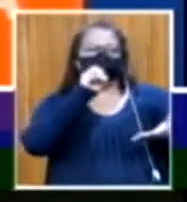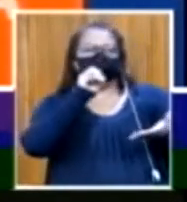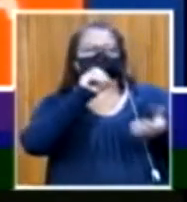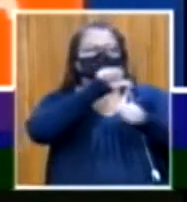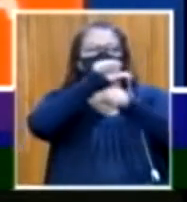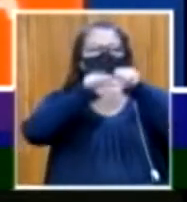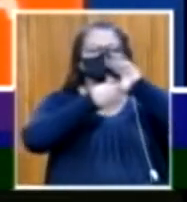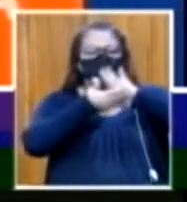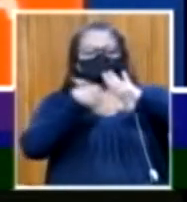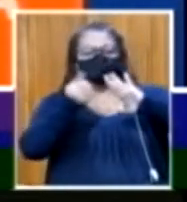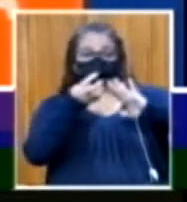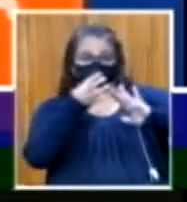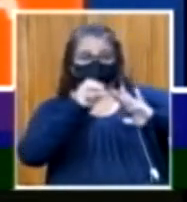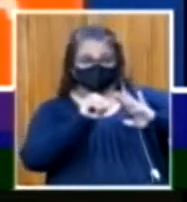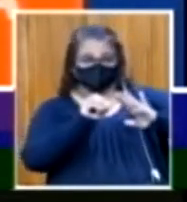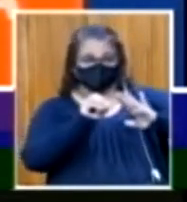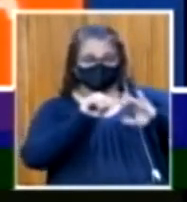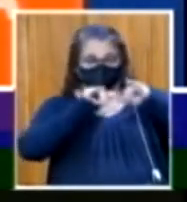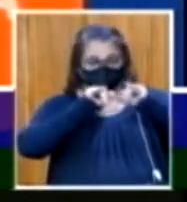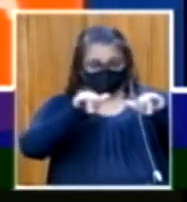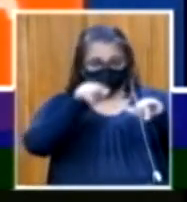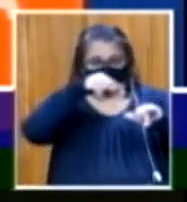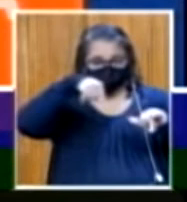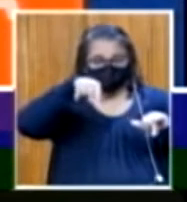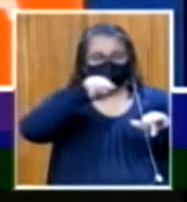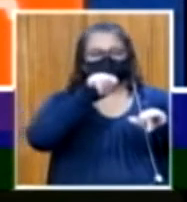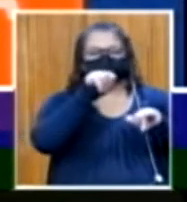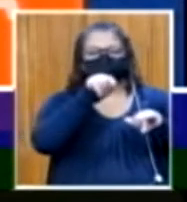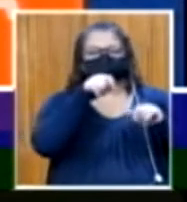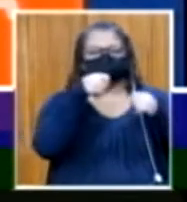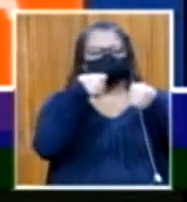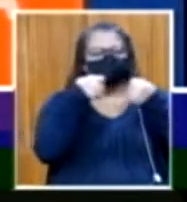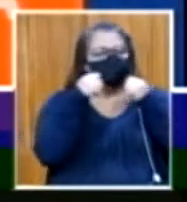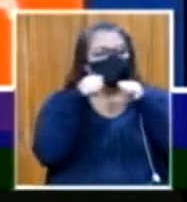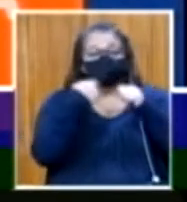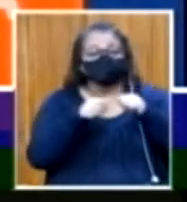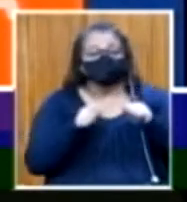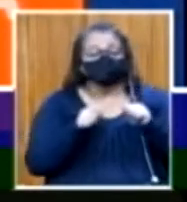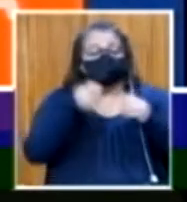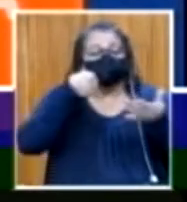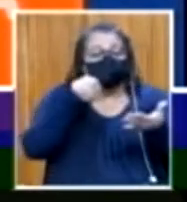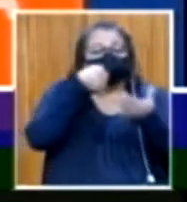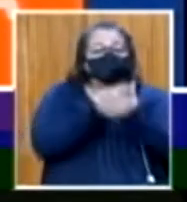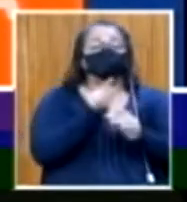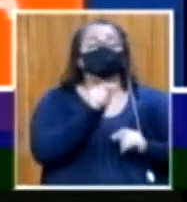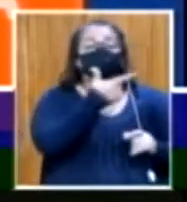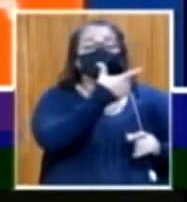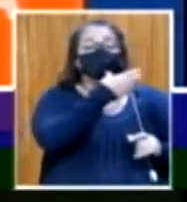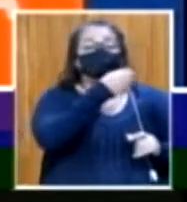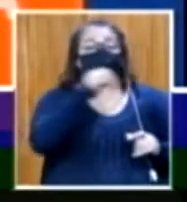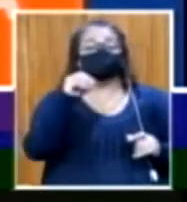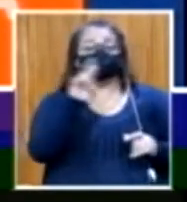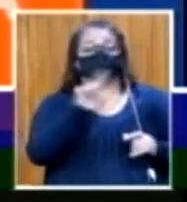30, nós estamos falando que para você teria um poder de compra de R$200 a